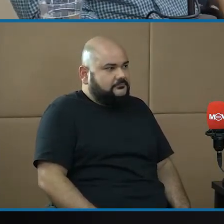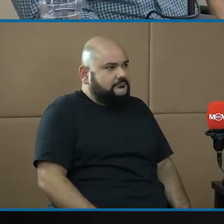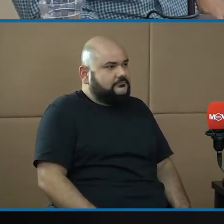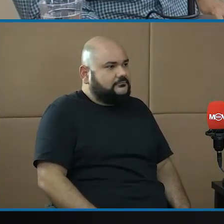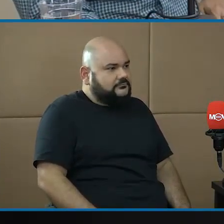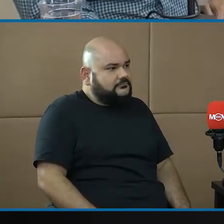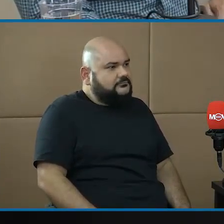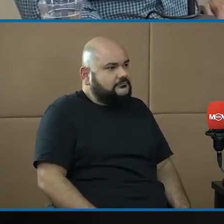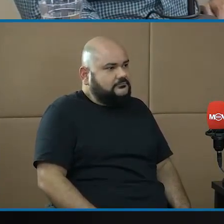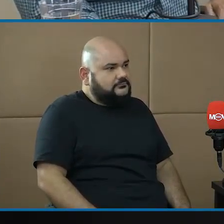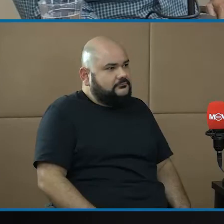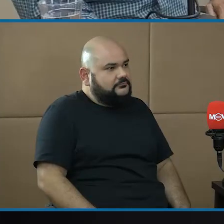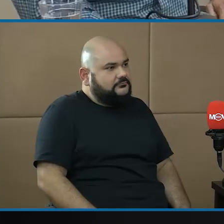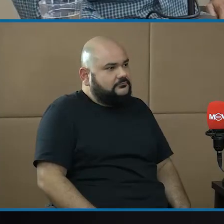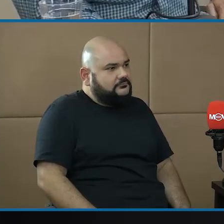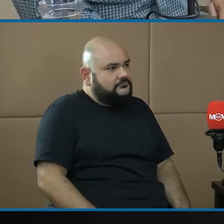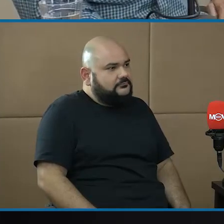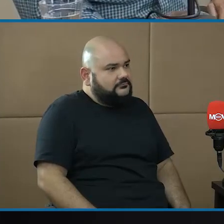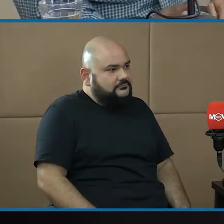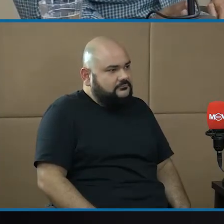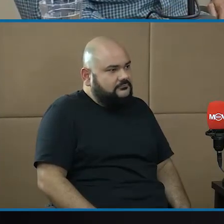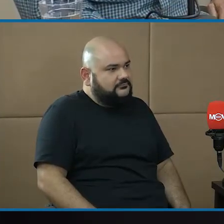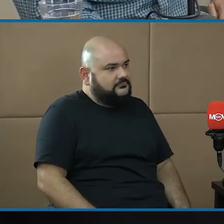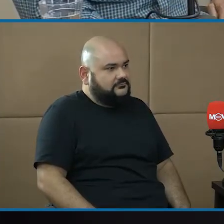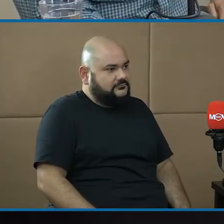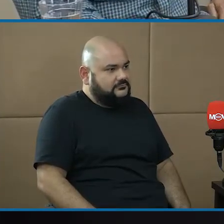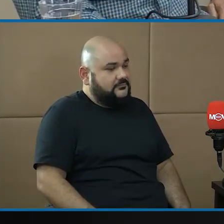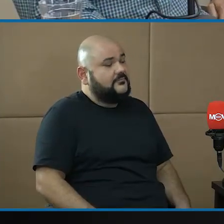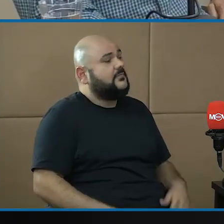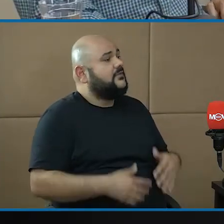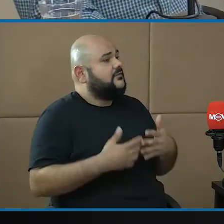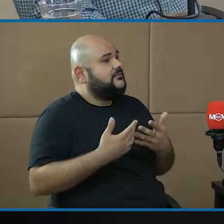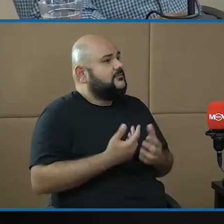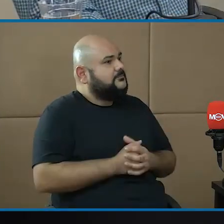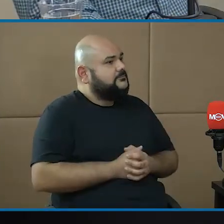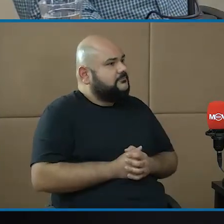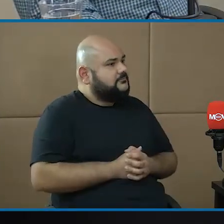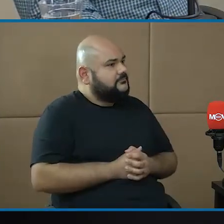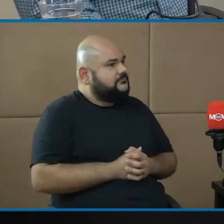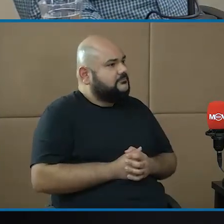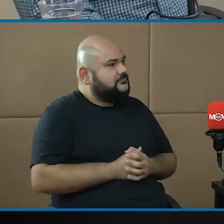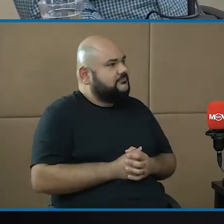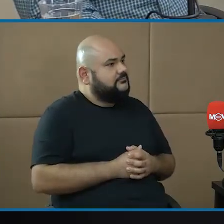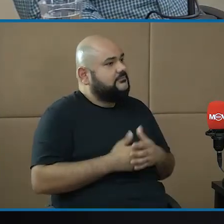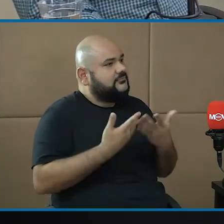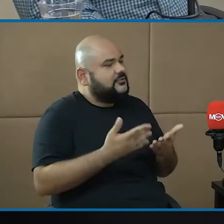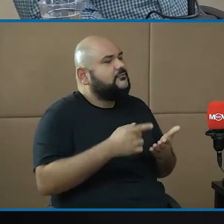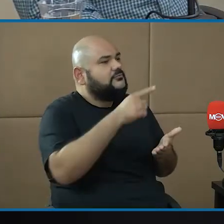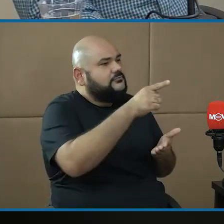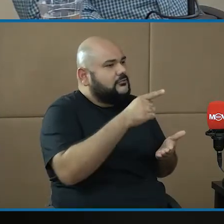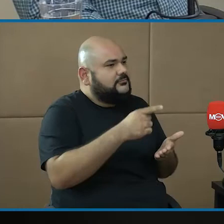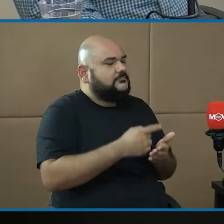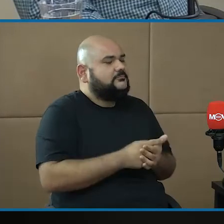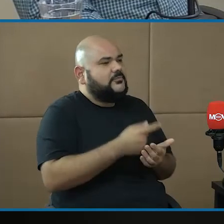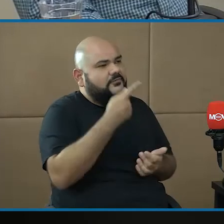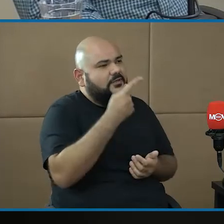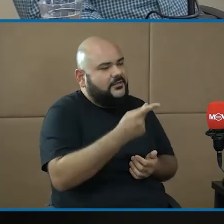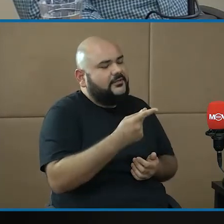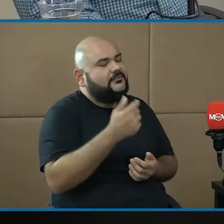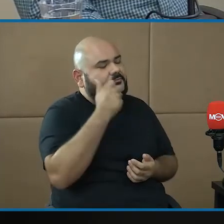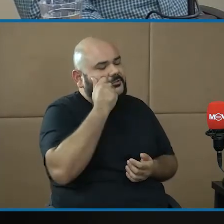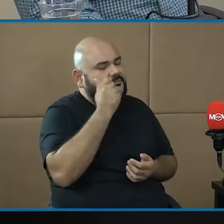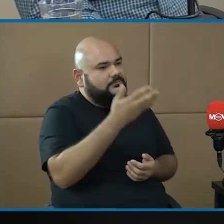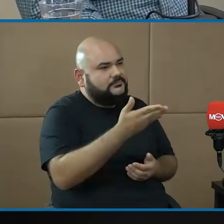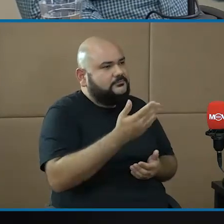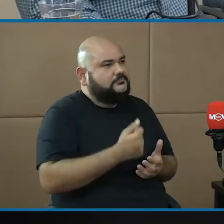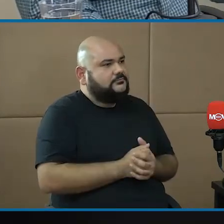Eu tenho que partir para os finalmente. Eu queria saber o seguinte de vocês. Um de cada vez, começando com o Léo.